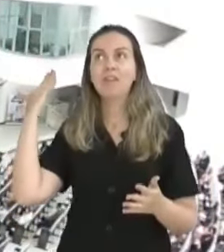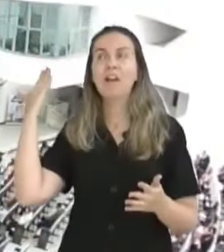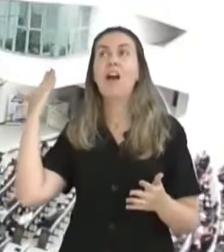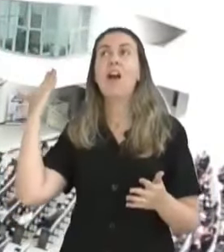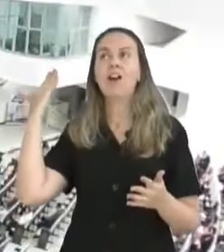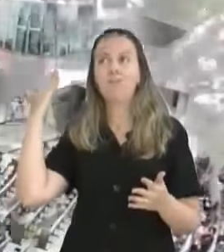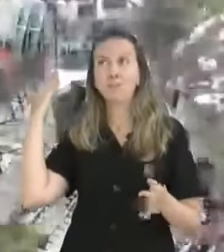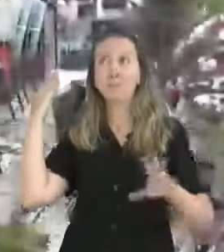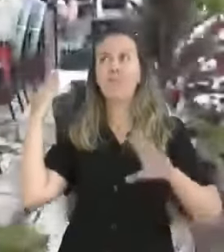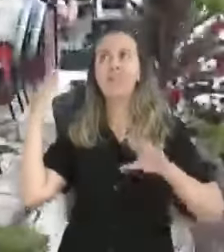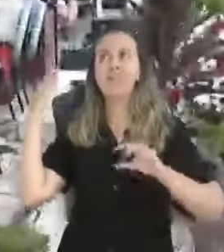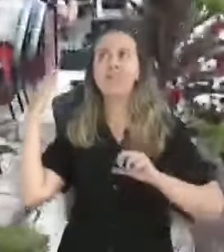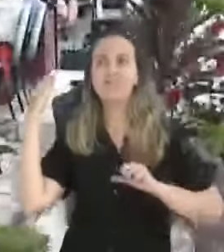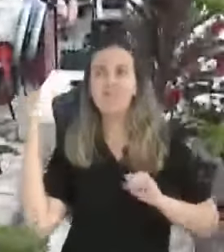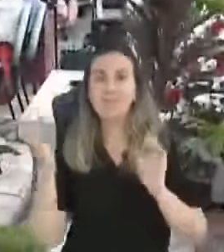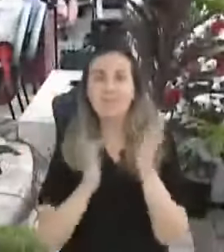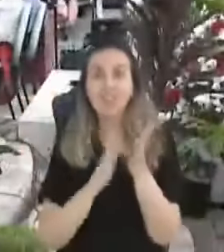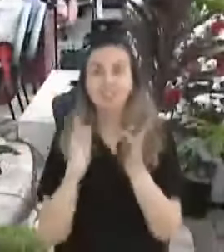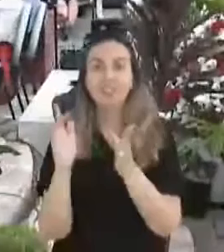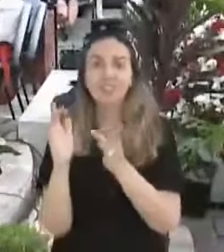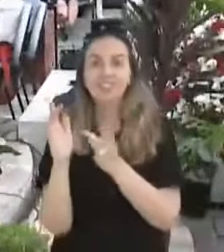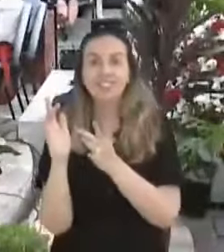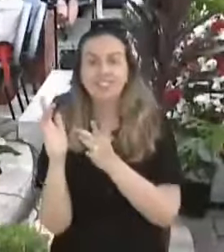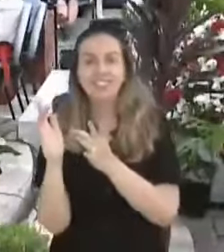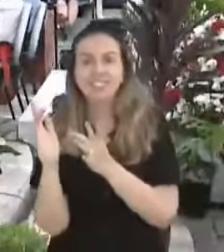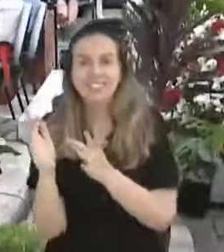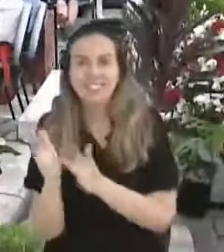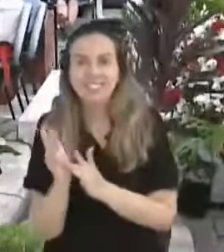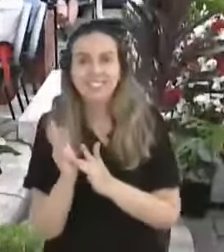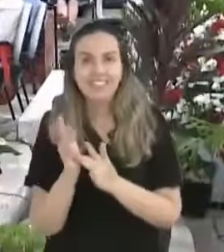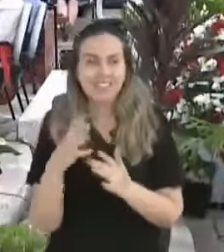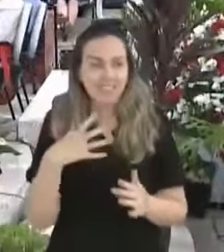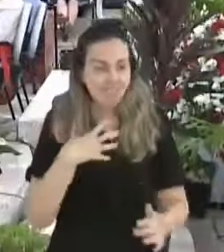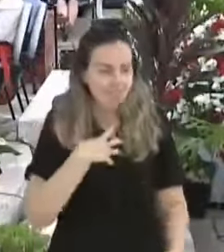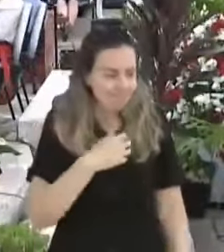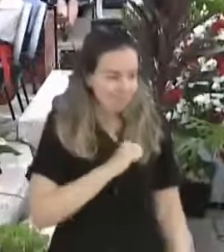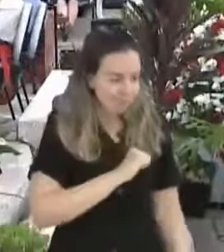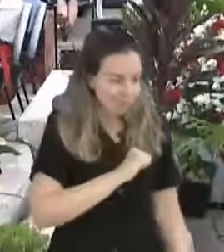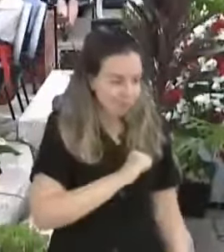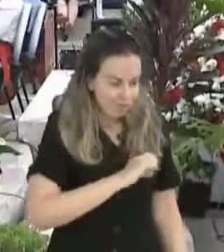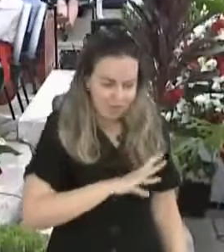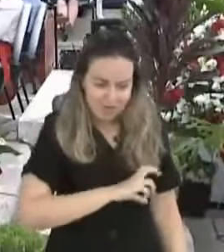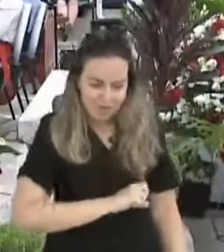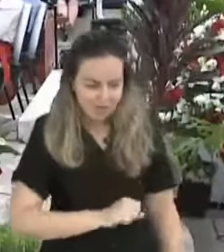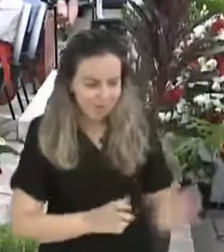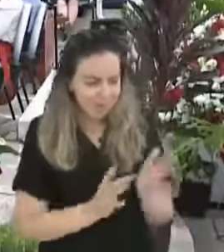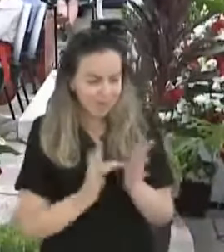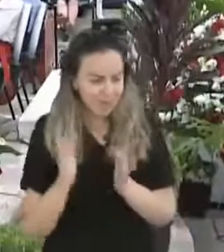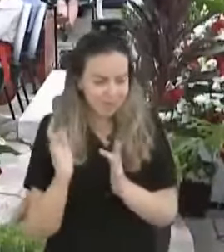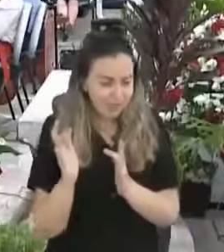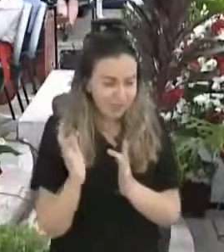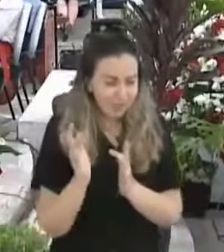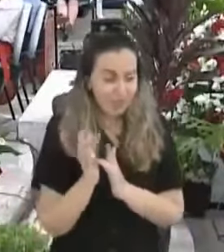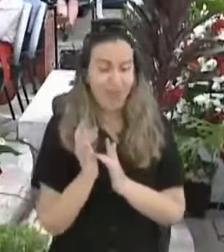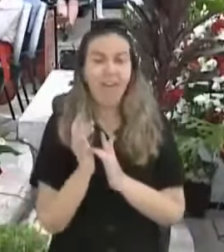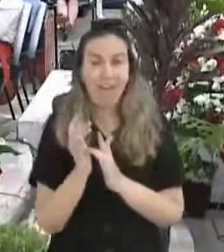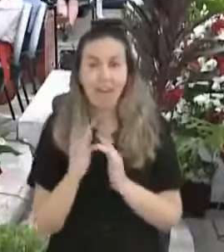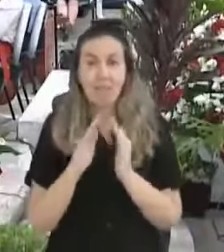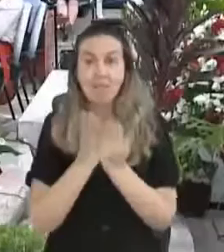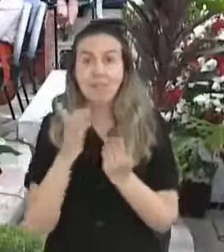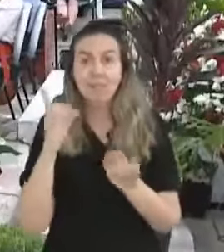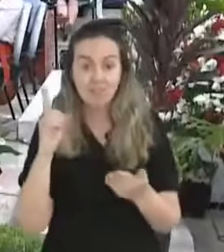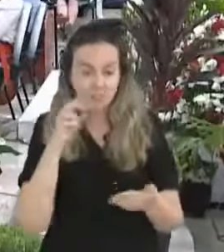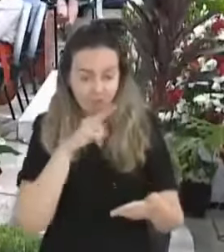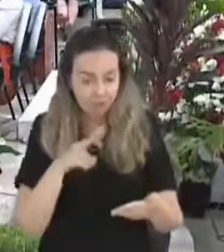o primeiro amor. Você vai se lembrar da paixão que você tinha por Cristo, pela sua